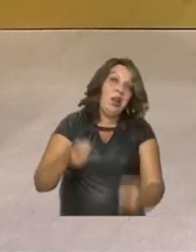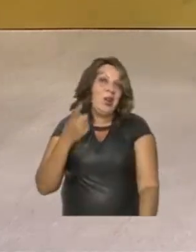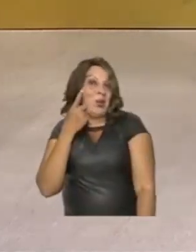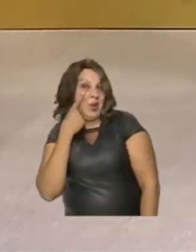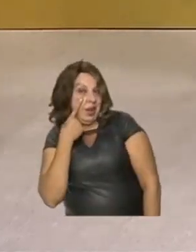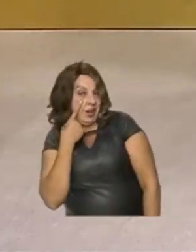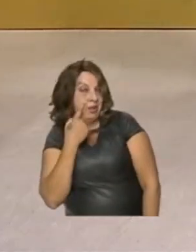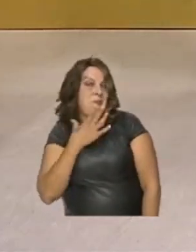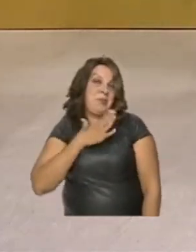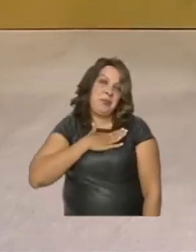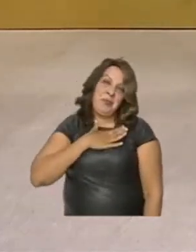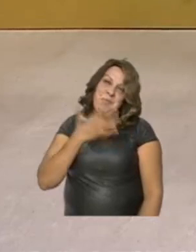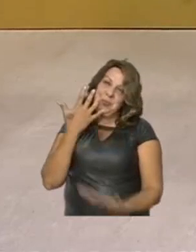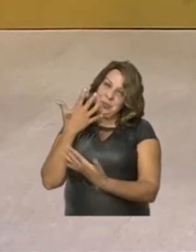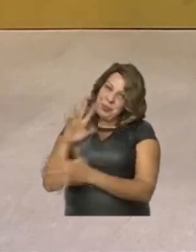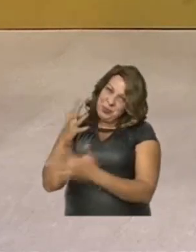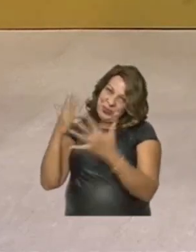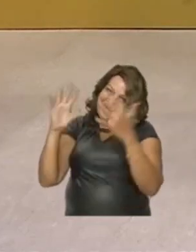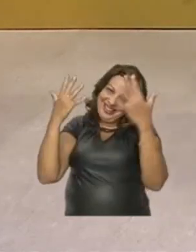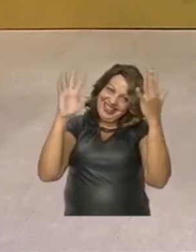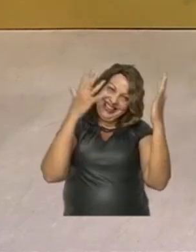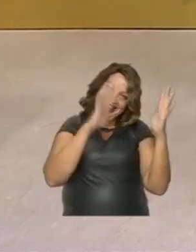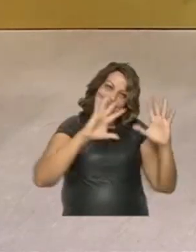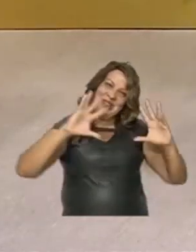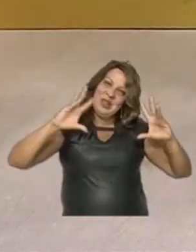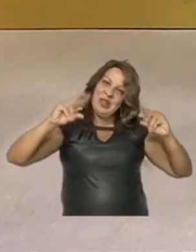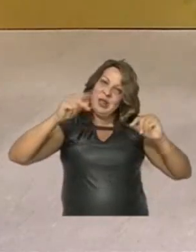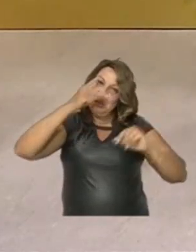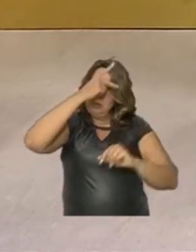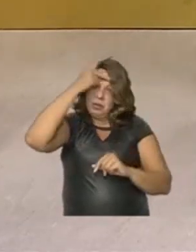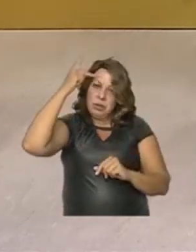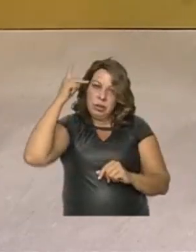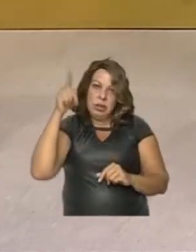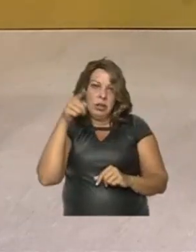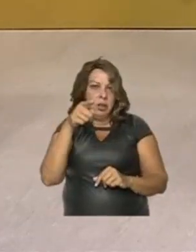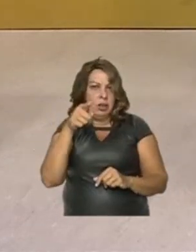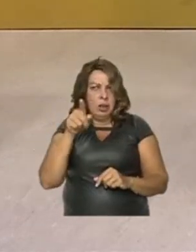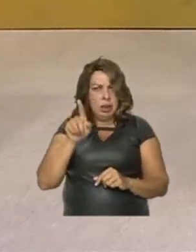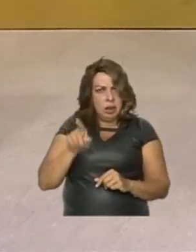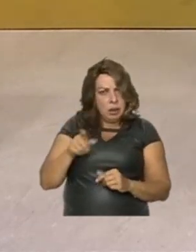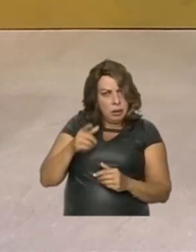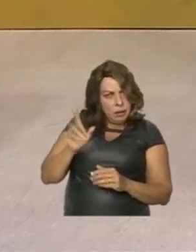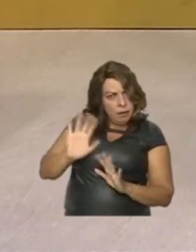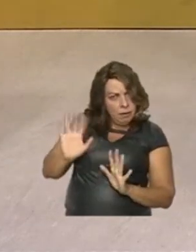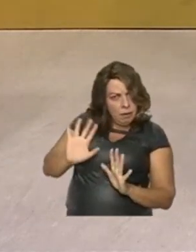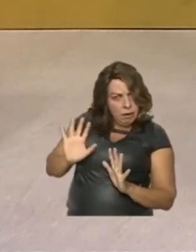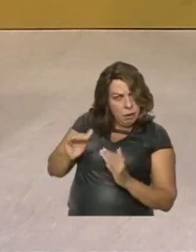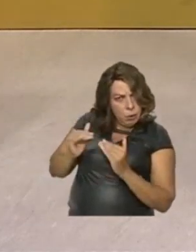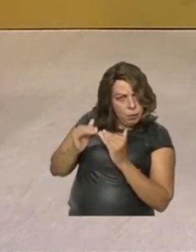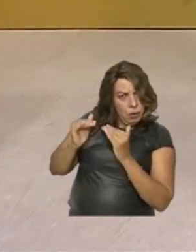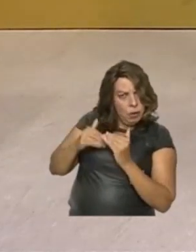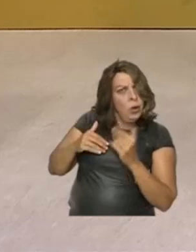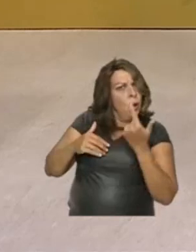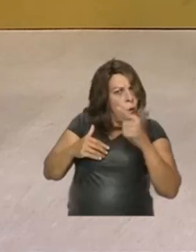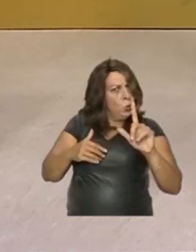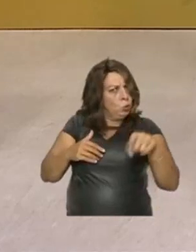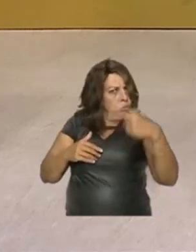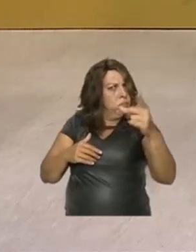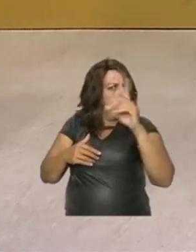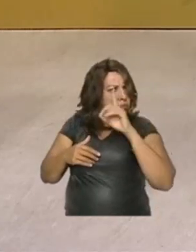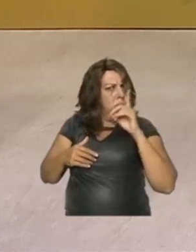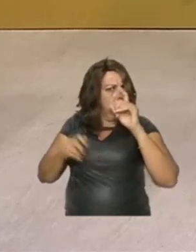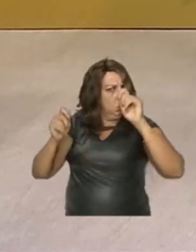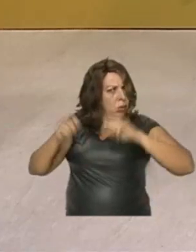minha gente, parabéns para todos vocês, mas ó, se você não está nesse time, tem problema não, você pode ser no próximo, não é? Domingo que